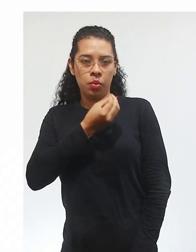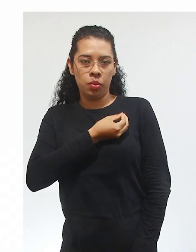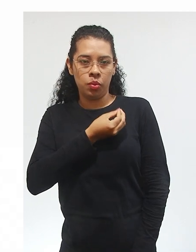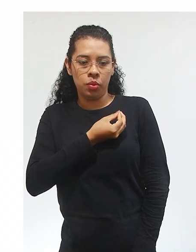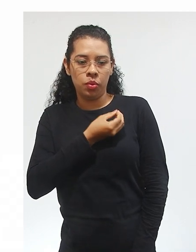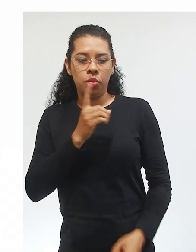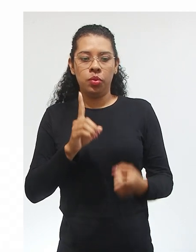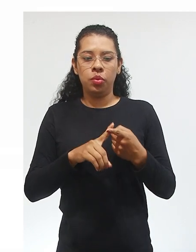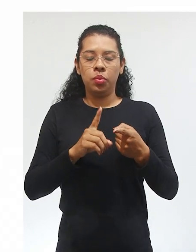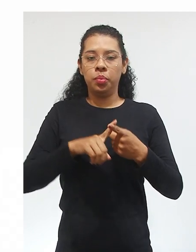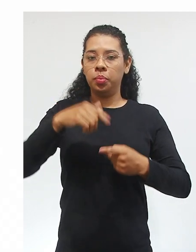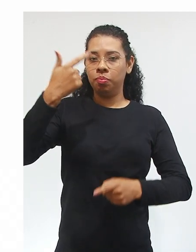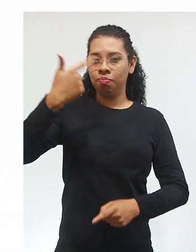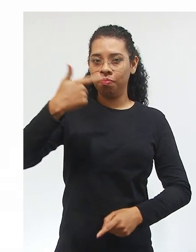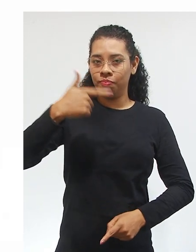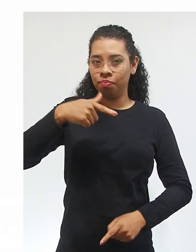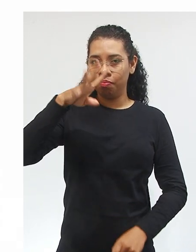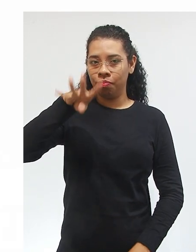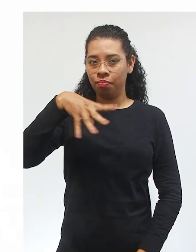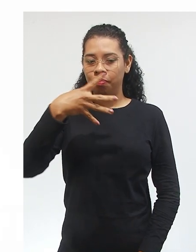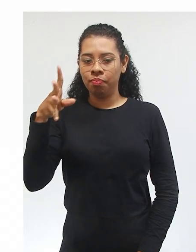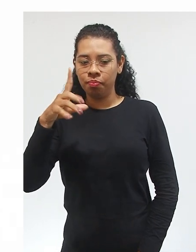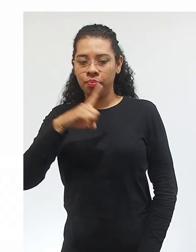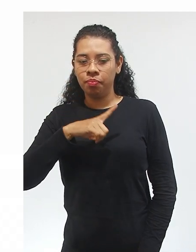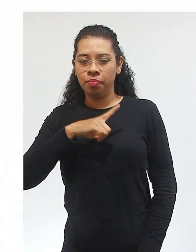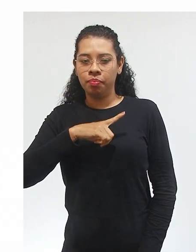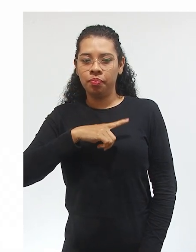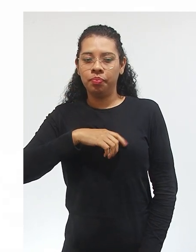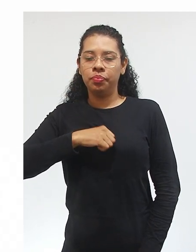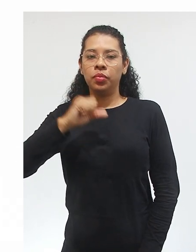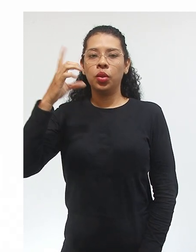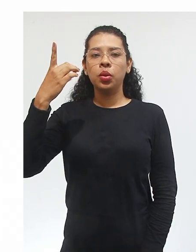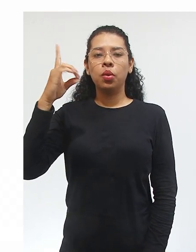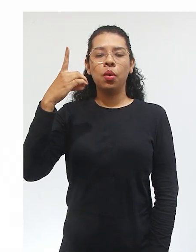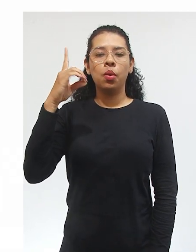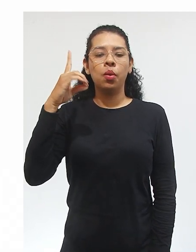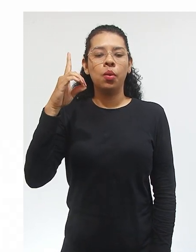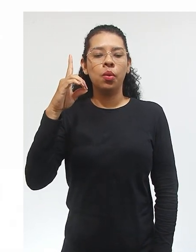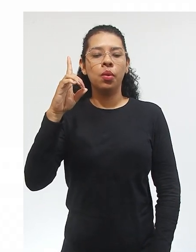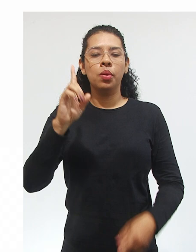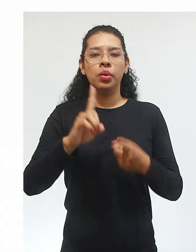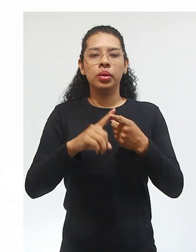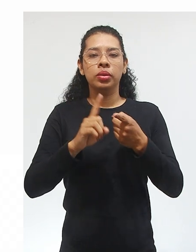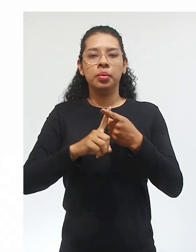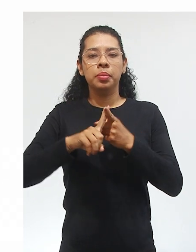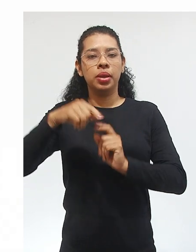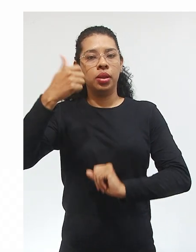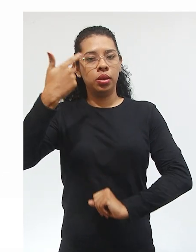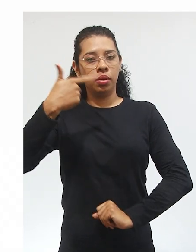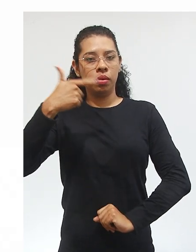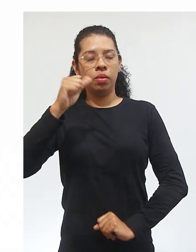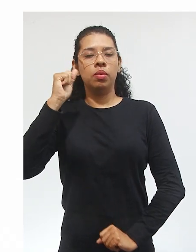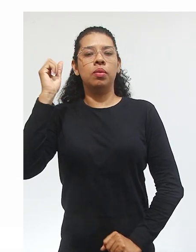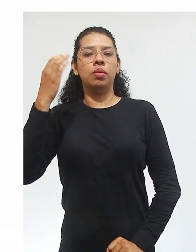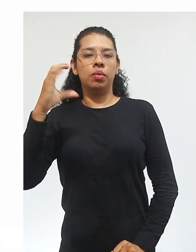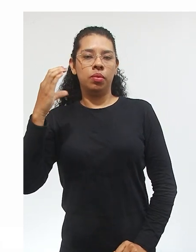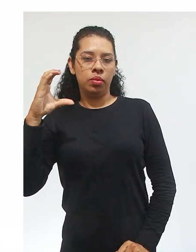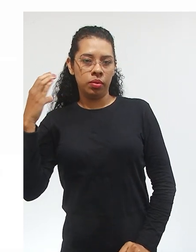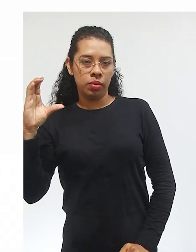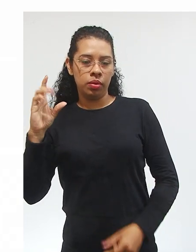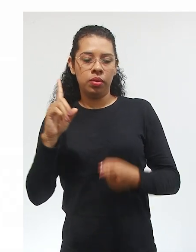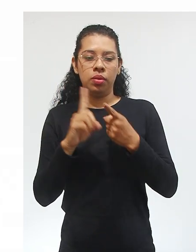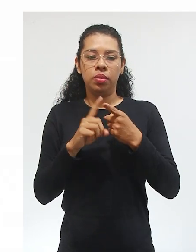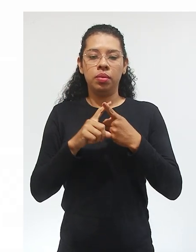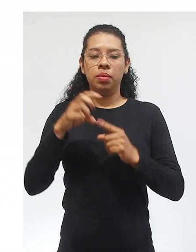segunda fórmula, um débito e 2 créditos. Sim, temos aqui, ó, tá vendo? Um débito, 2